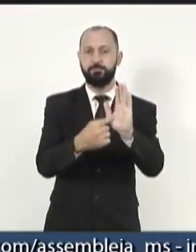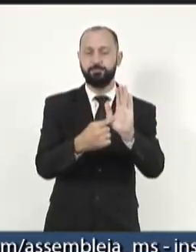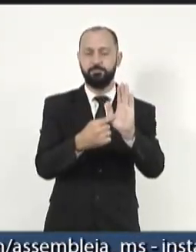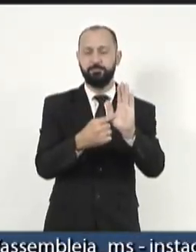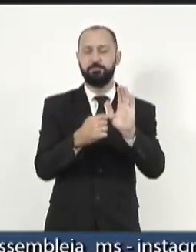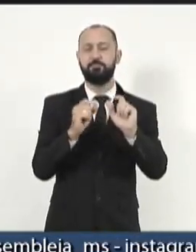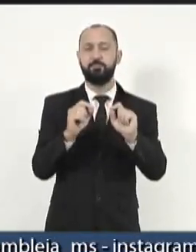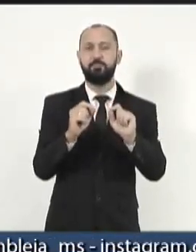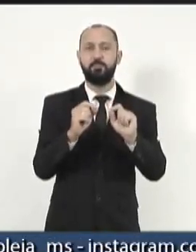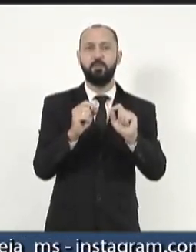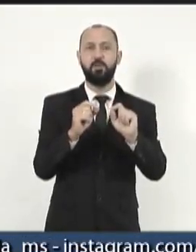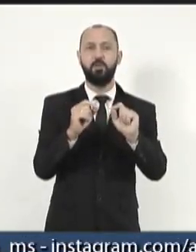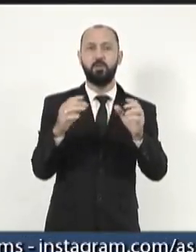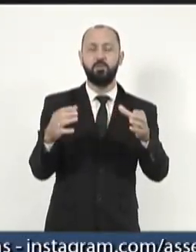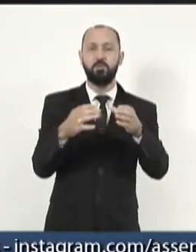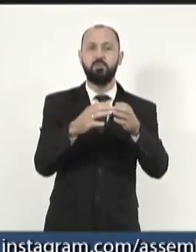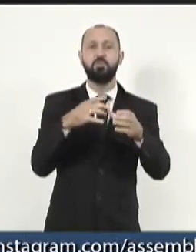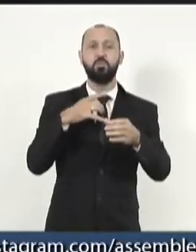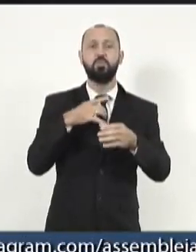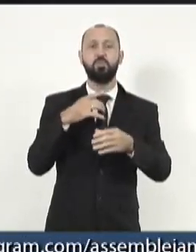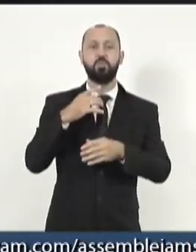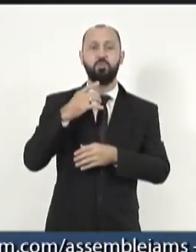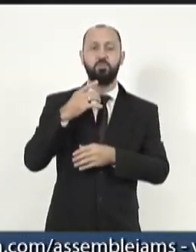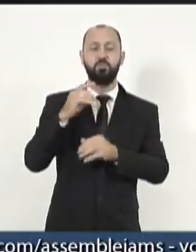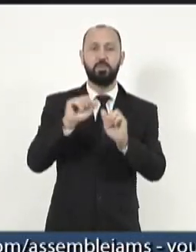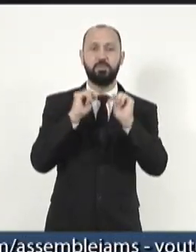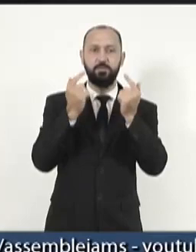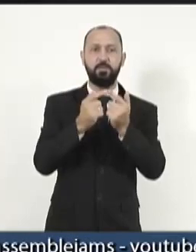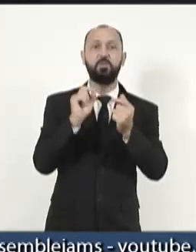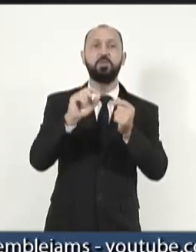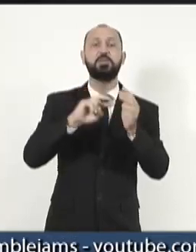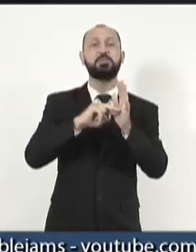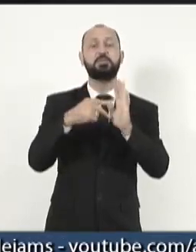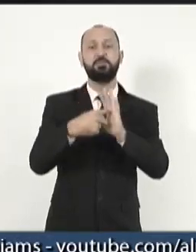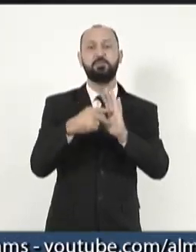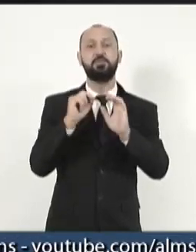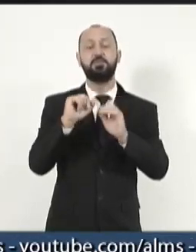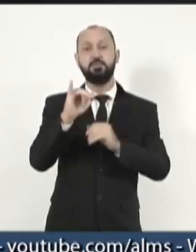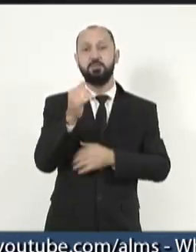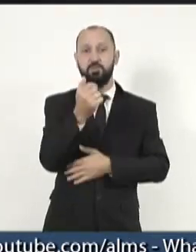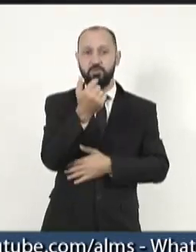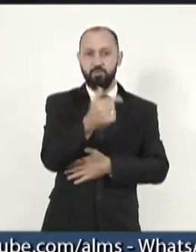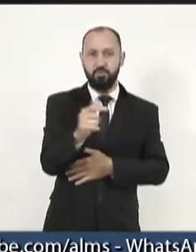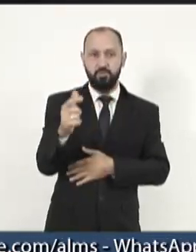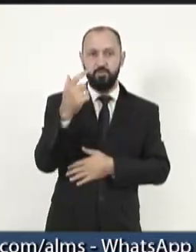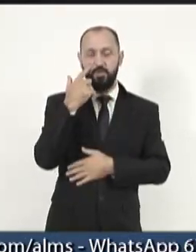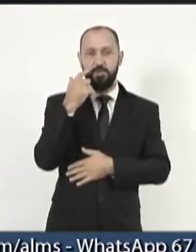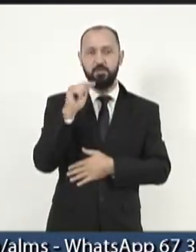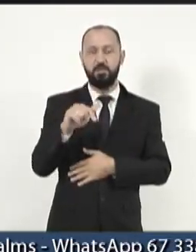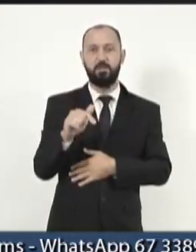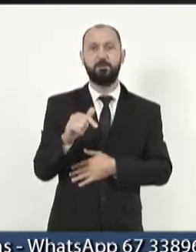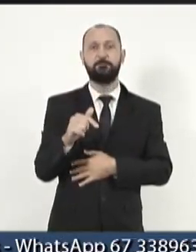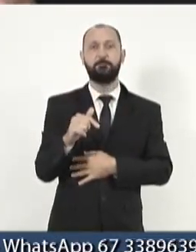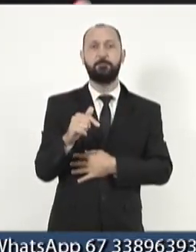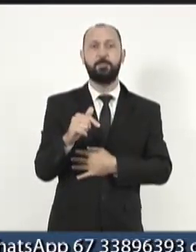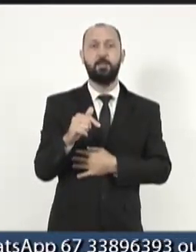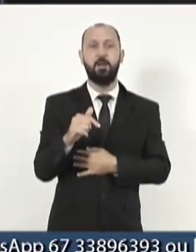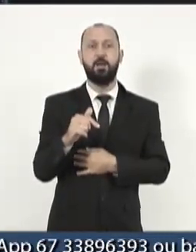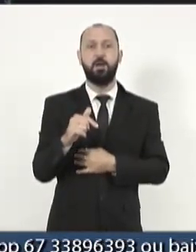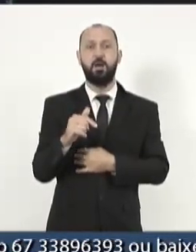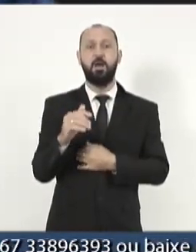essa comissão, então, o senhor falou que ela encerra os trabalhos, ela não encerra os trabalhos, ela vai continuar como